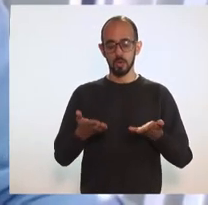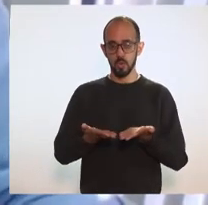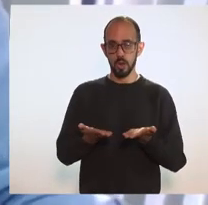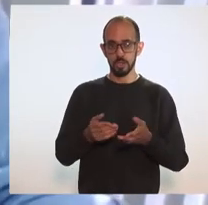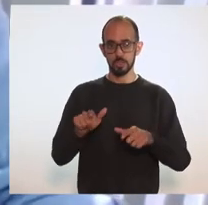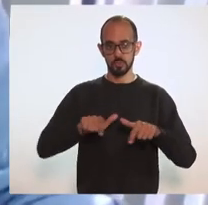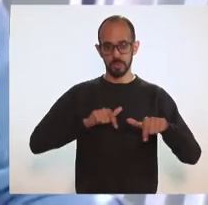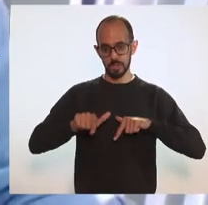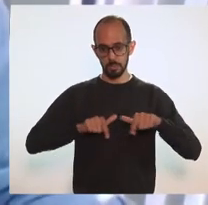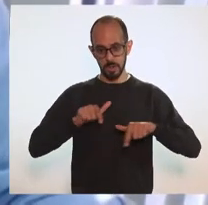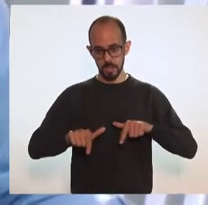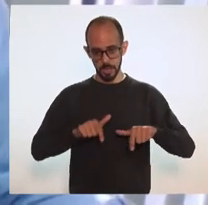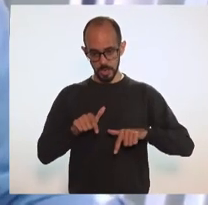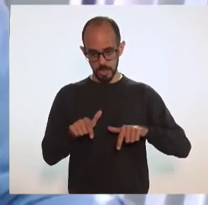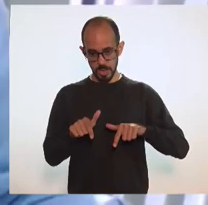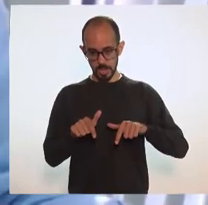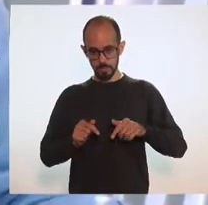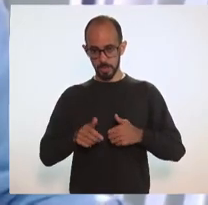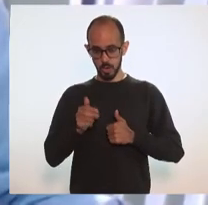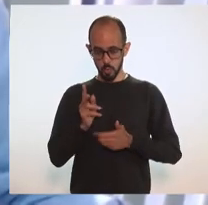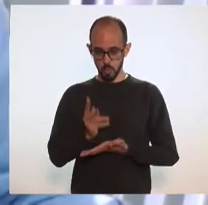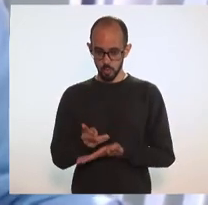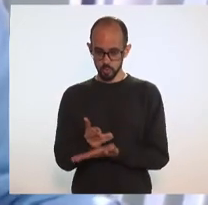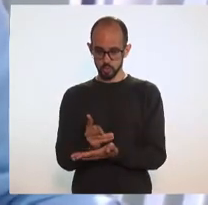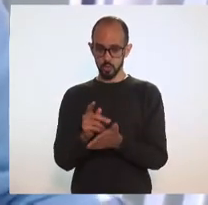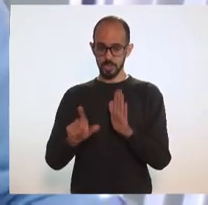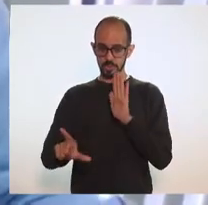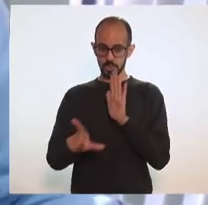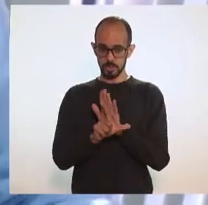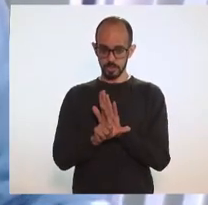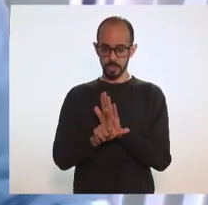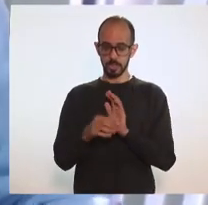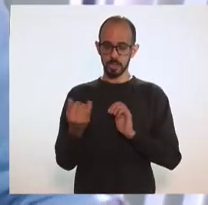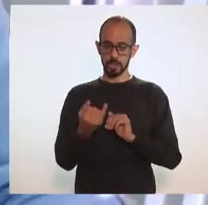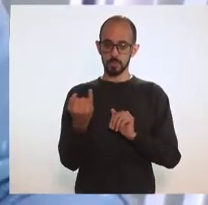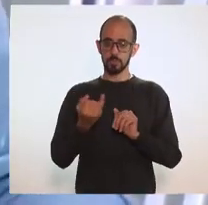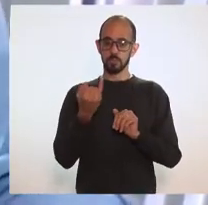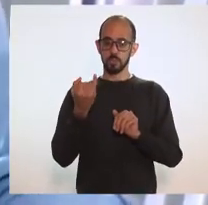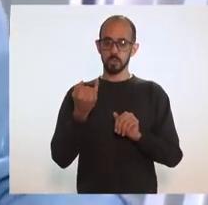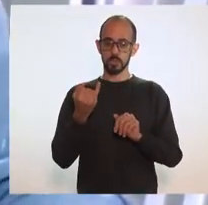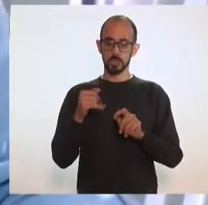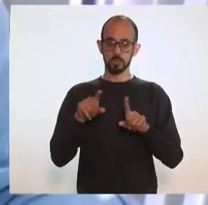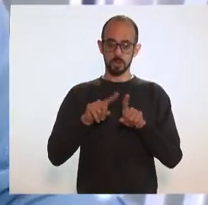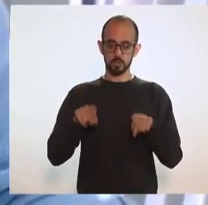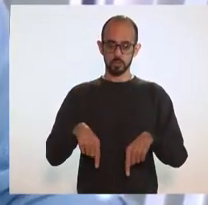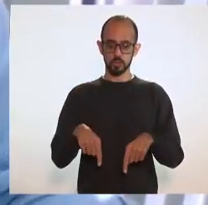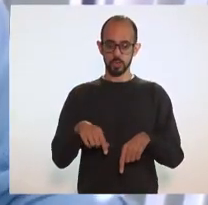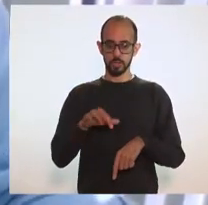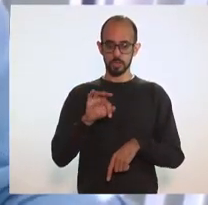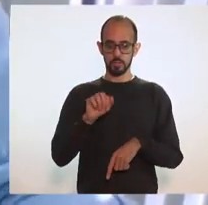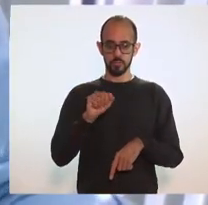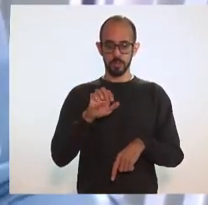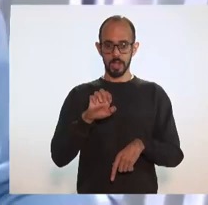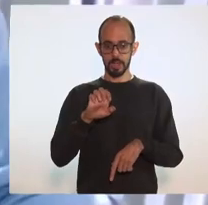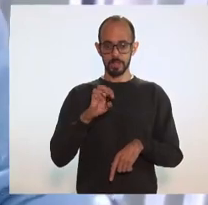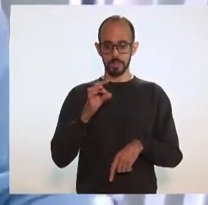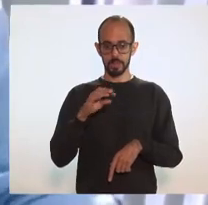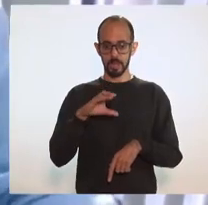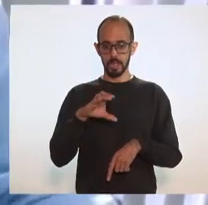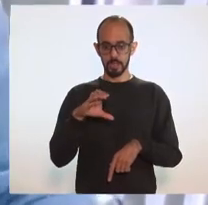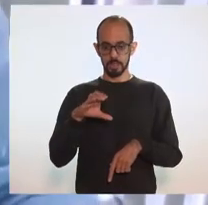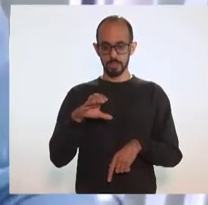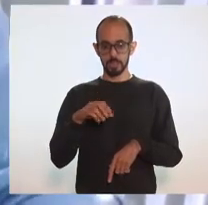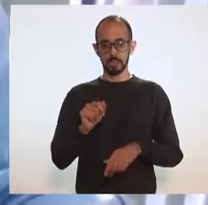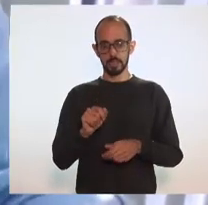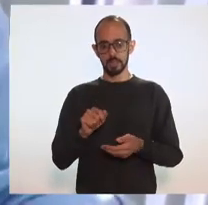manter essa lei é que é importante para o funcionalismo da Faetec né garantia de 30 horas depois de